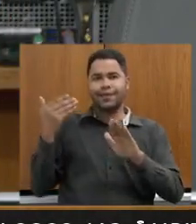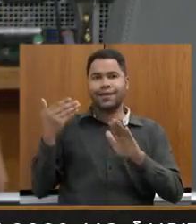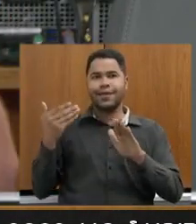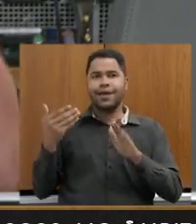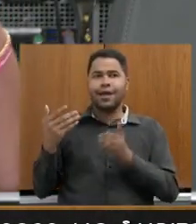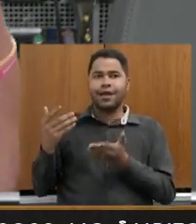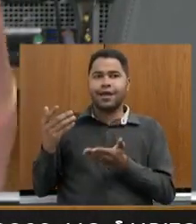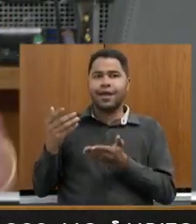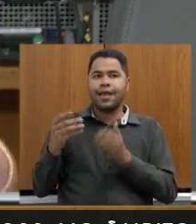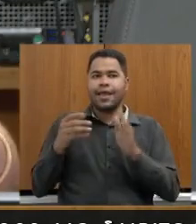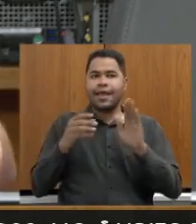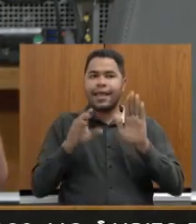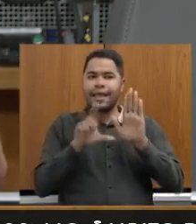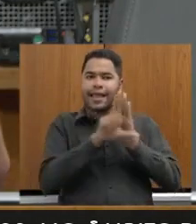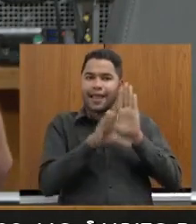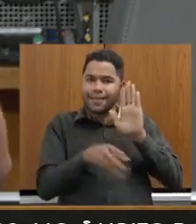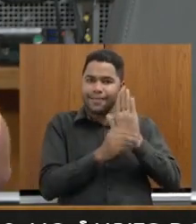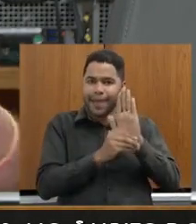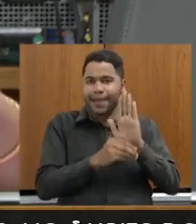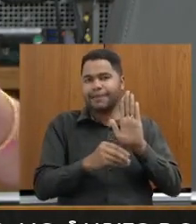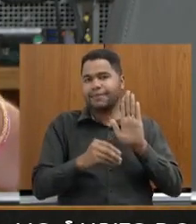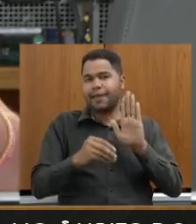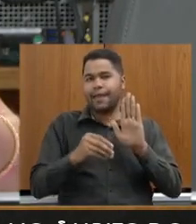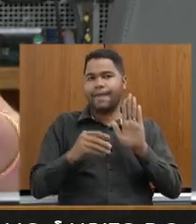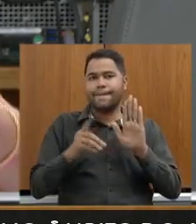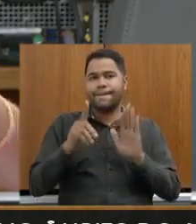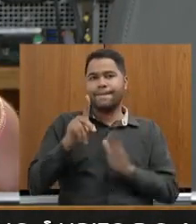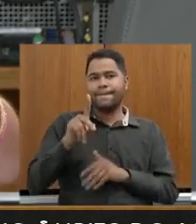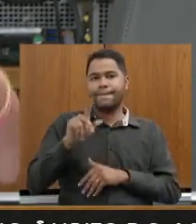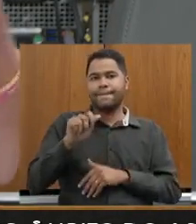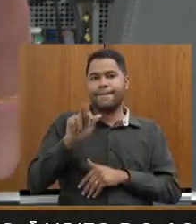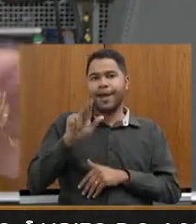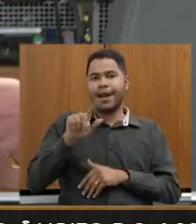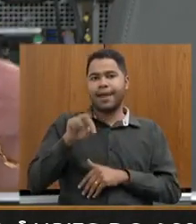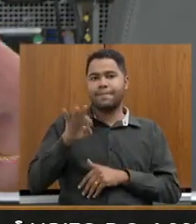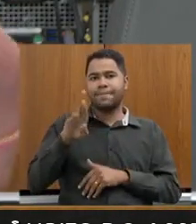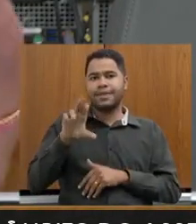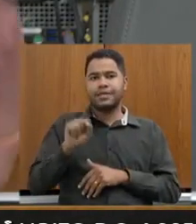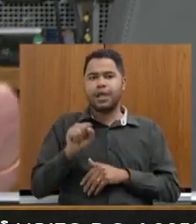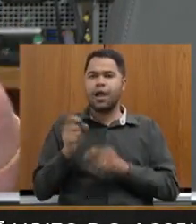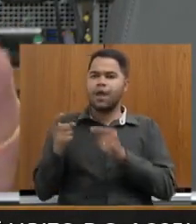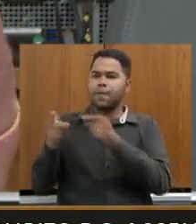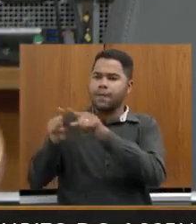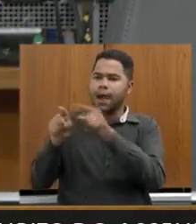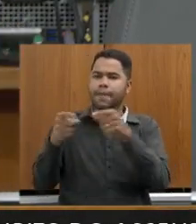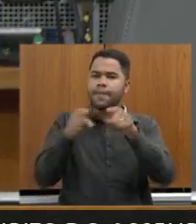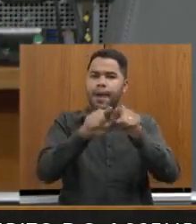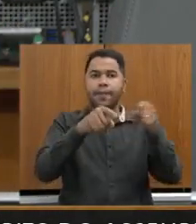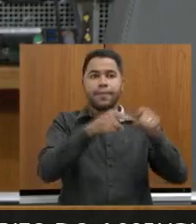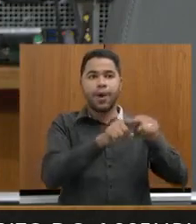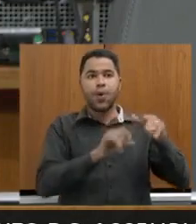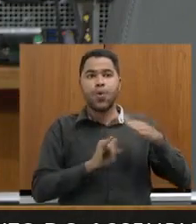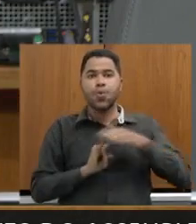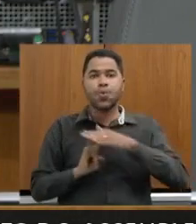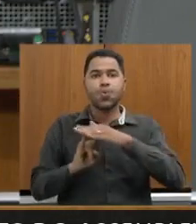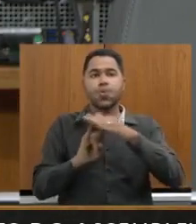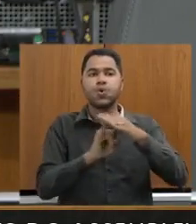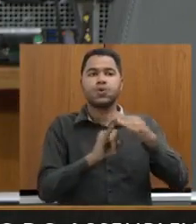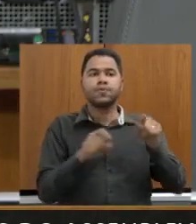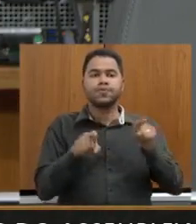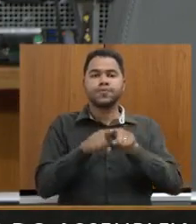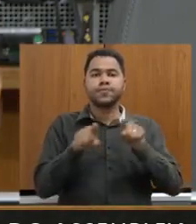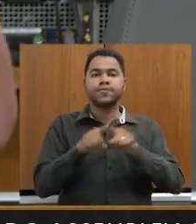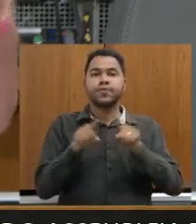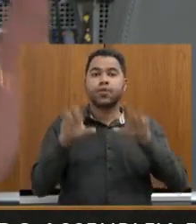está captando emendas parlamentares né fazendo convênios com outras instituições com